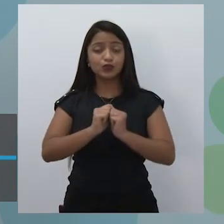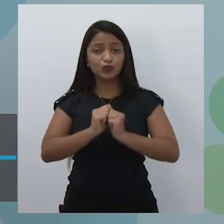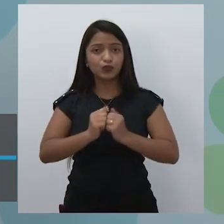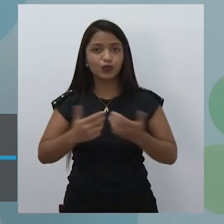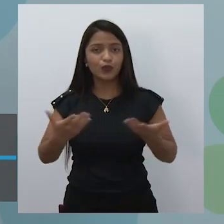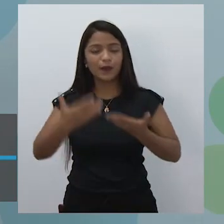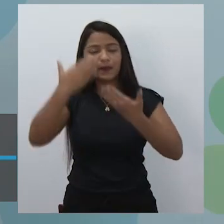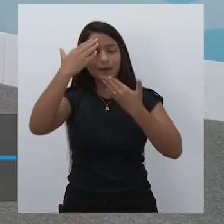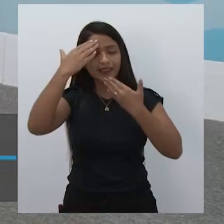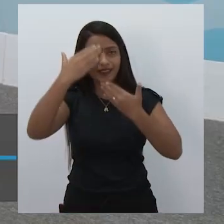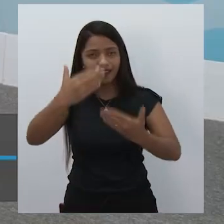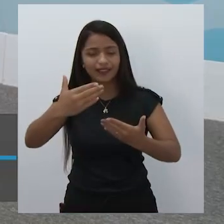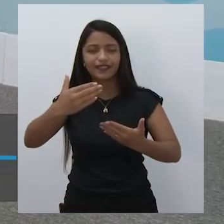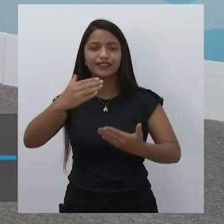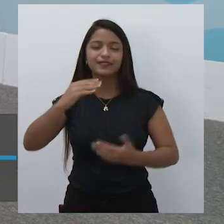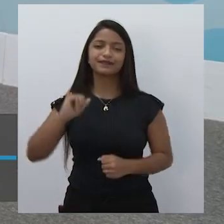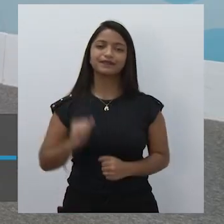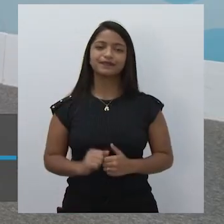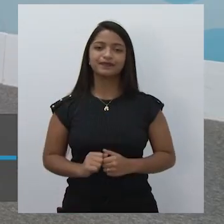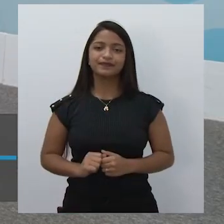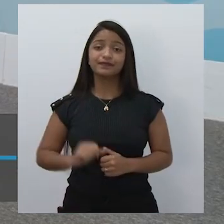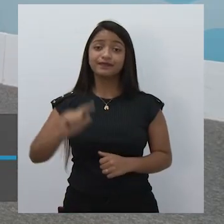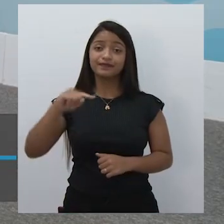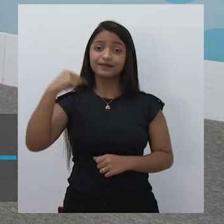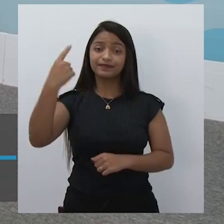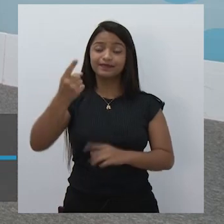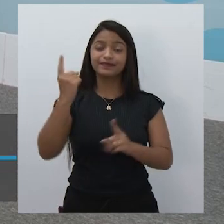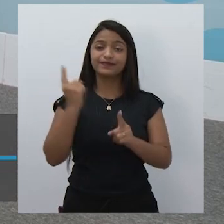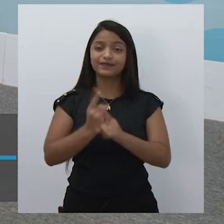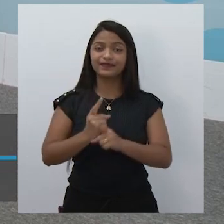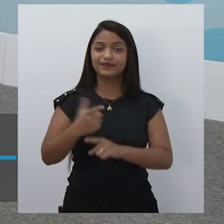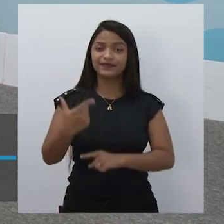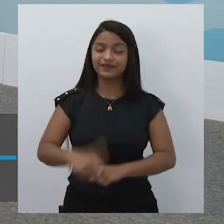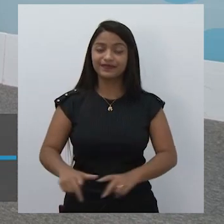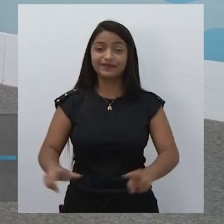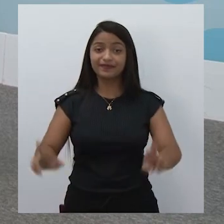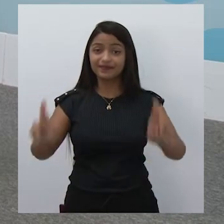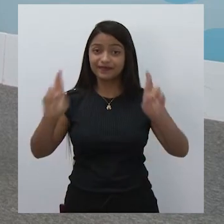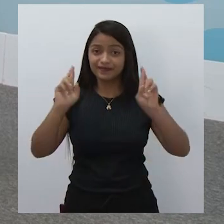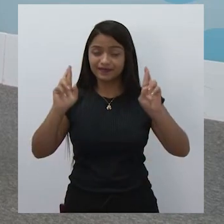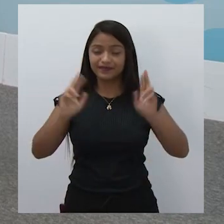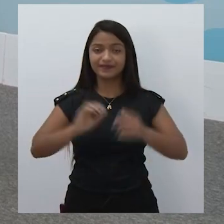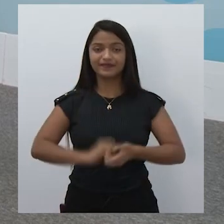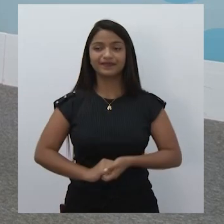e a gente se encontra até breve, né? Esperamos que breve.